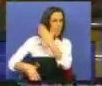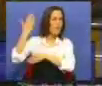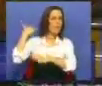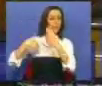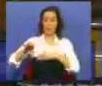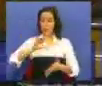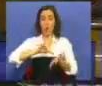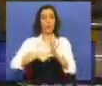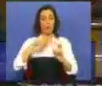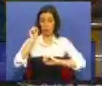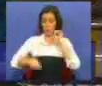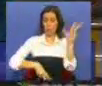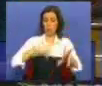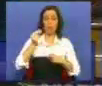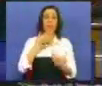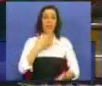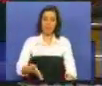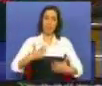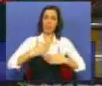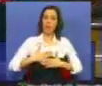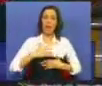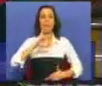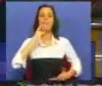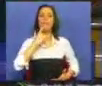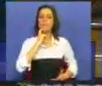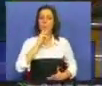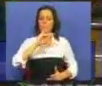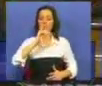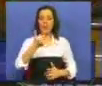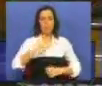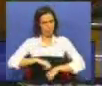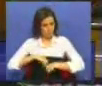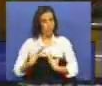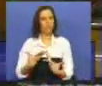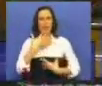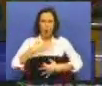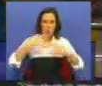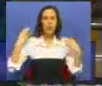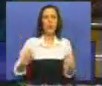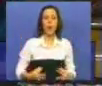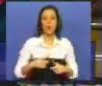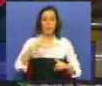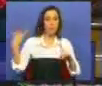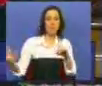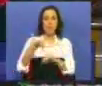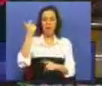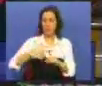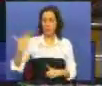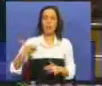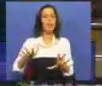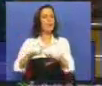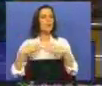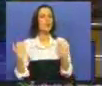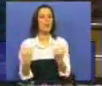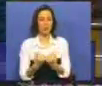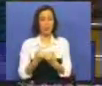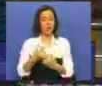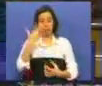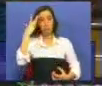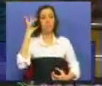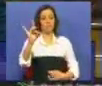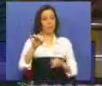O projeto de modernidade que nos trouxe o 25 de Abril teve a sua expressão concreta na conquista de direitos sociais que são a